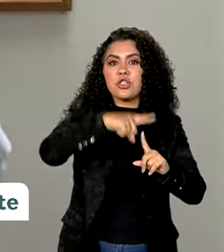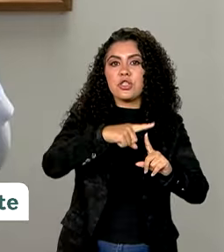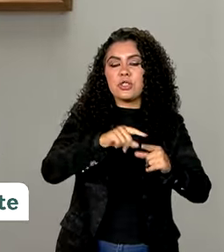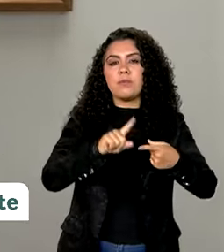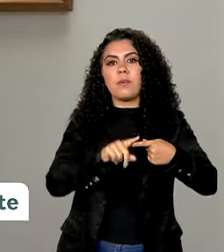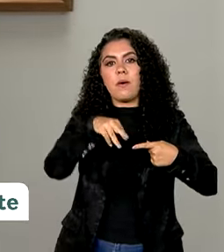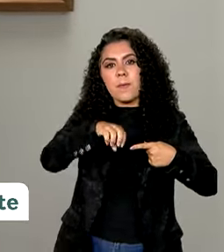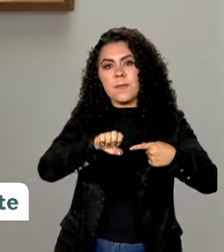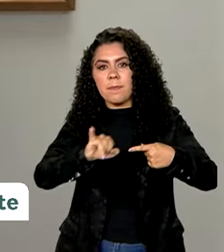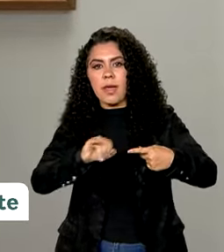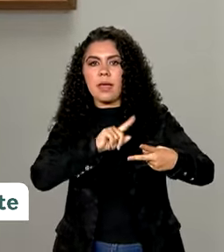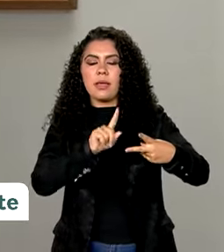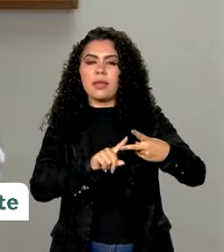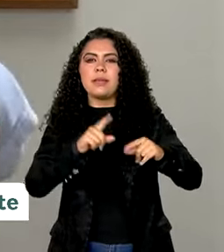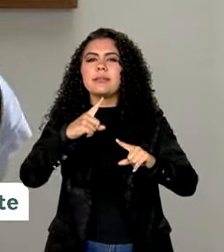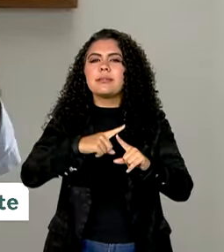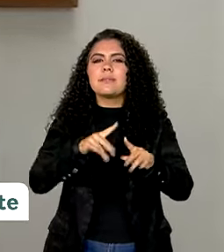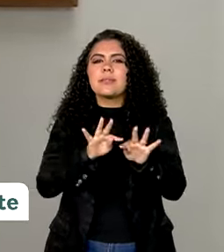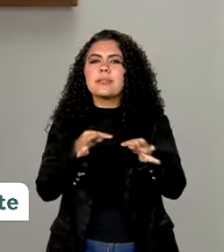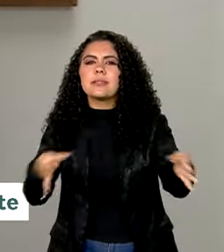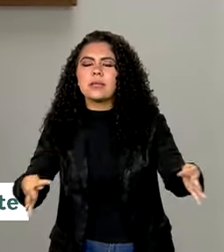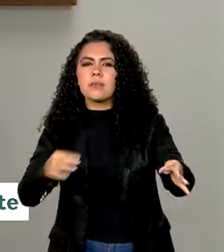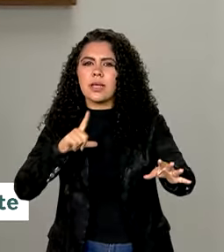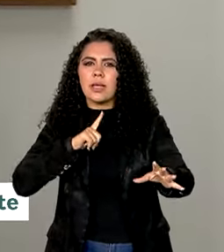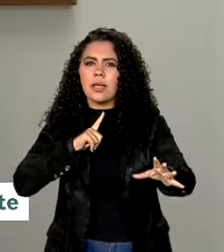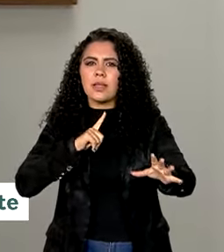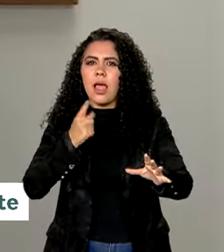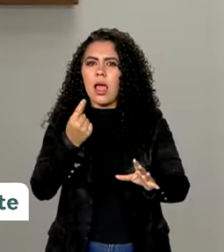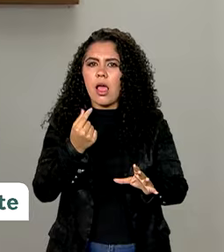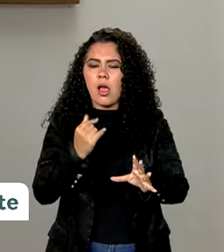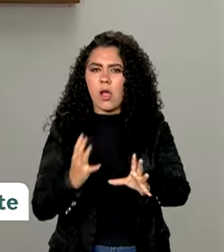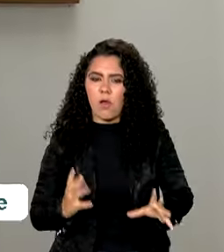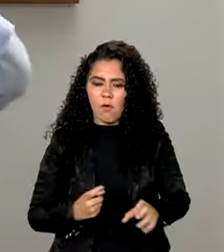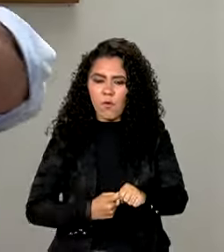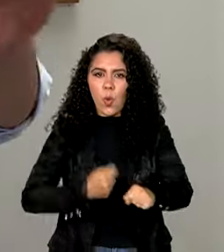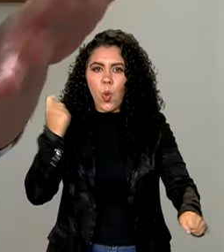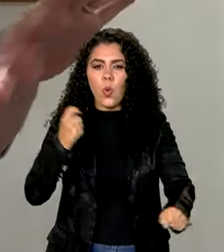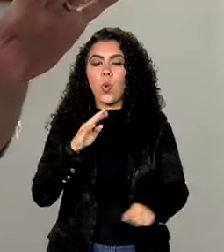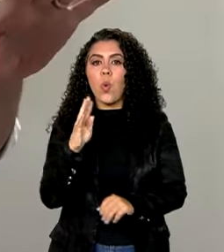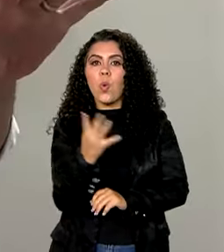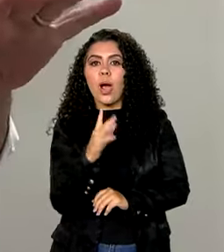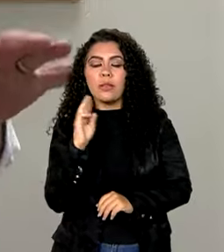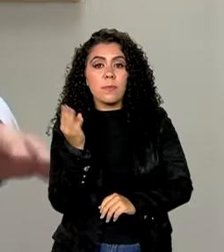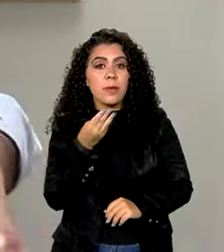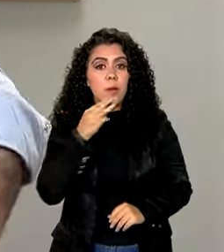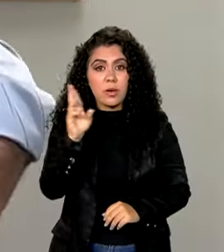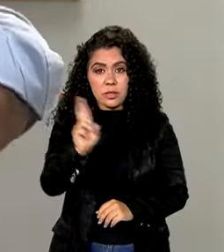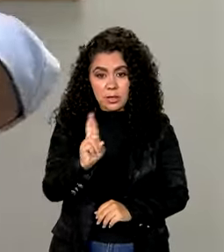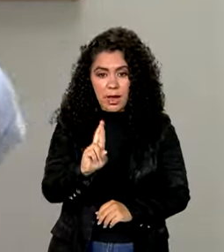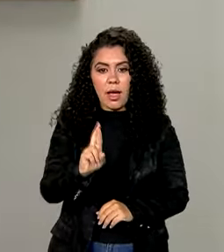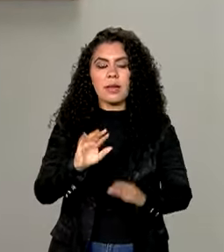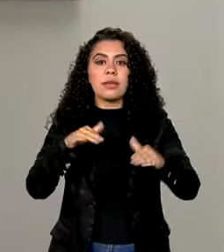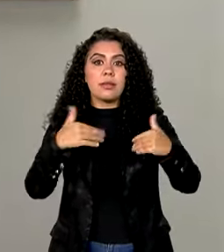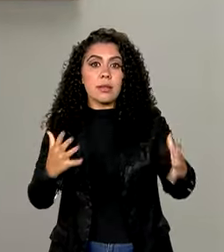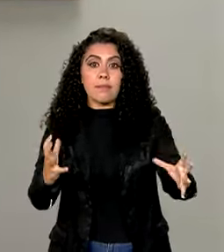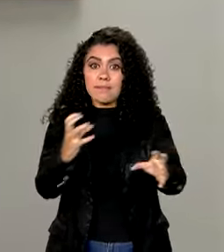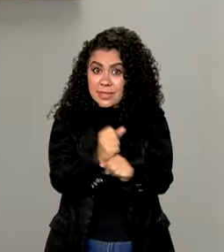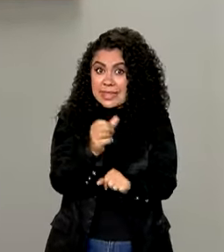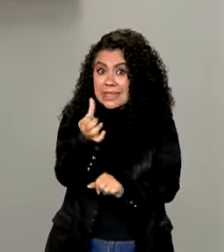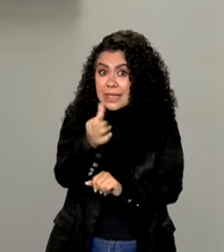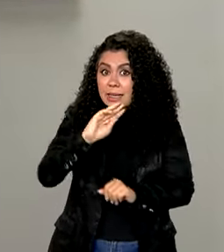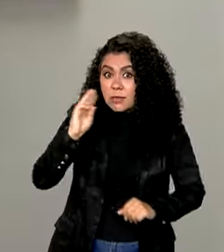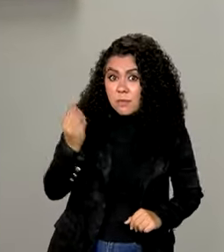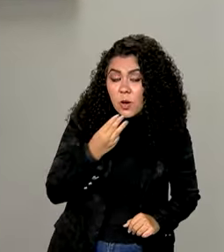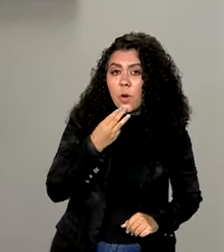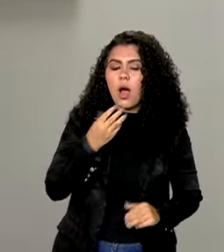vão com faturamento até 4 milhões e 800 mil reais. Todos esses empresários do Brasil, portanto, são 6 milhões,